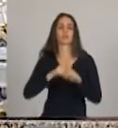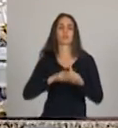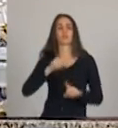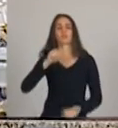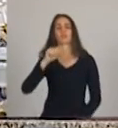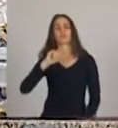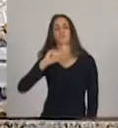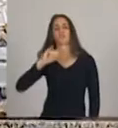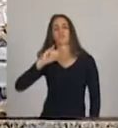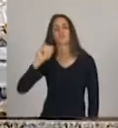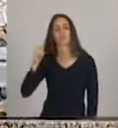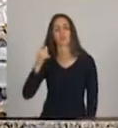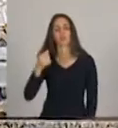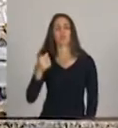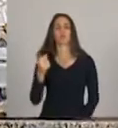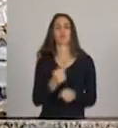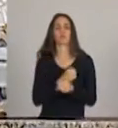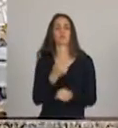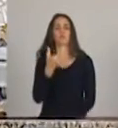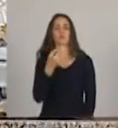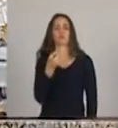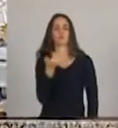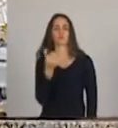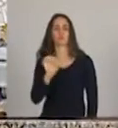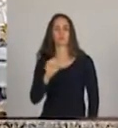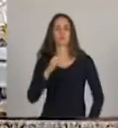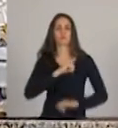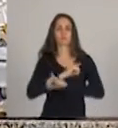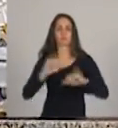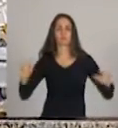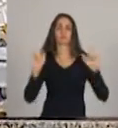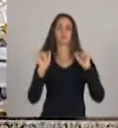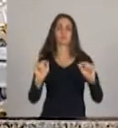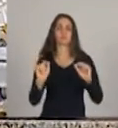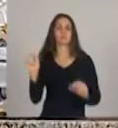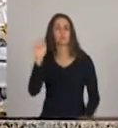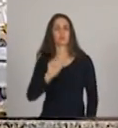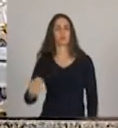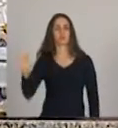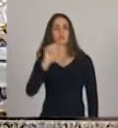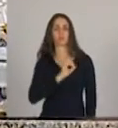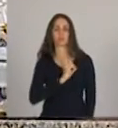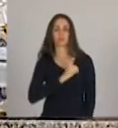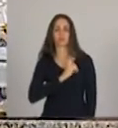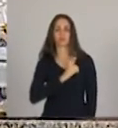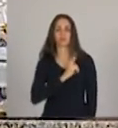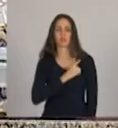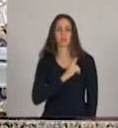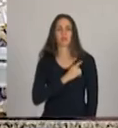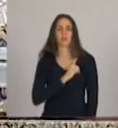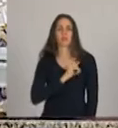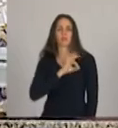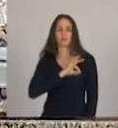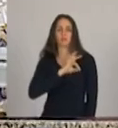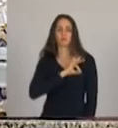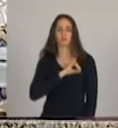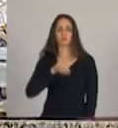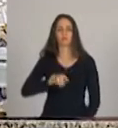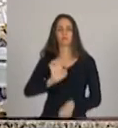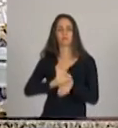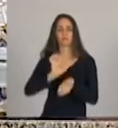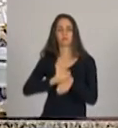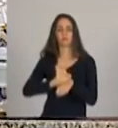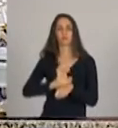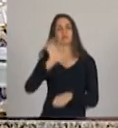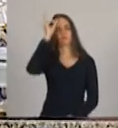14 de janeiro de 2019, declarando de utilidade pública a Associação dos Delegados de Polícia do Estado do Espírito